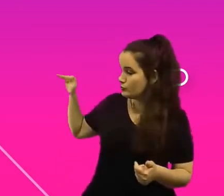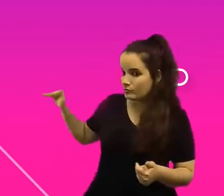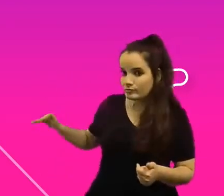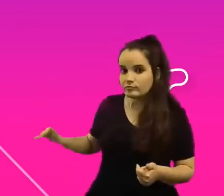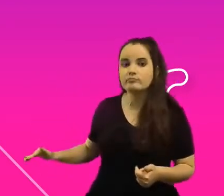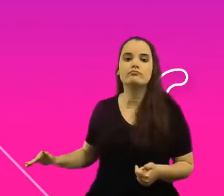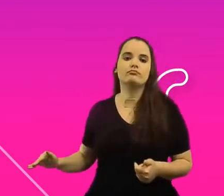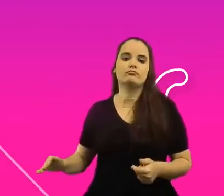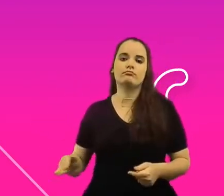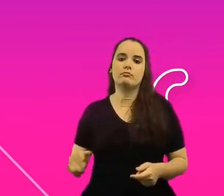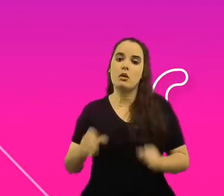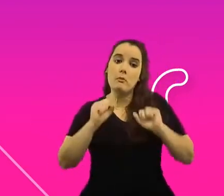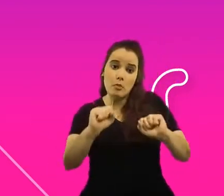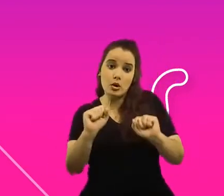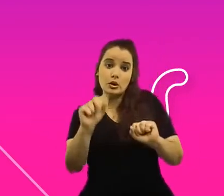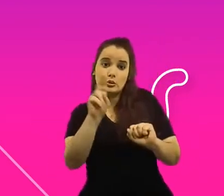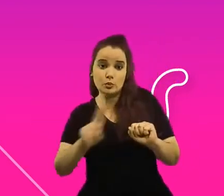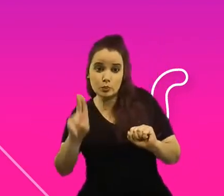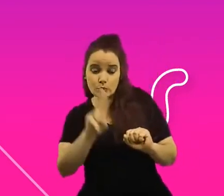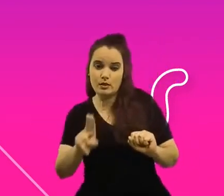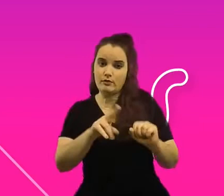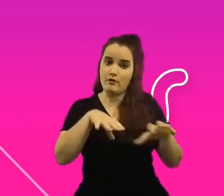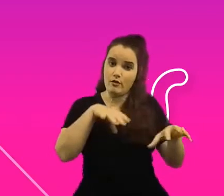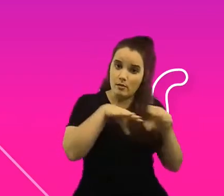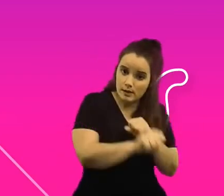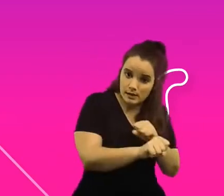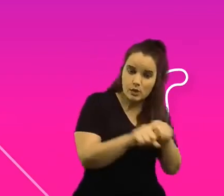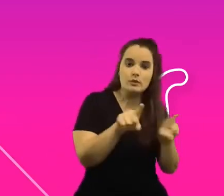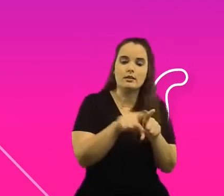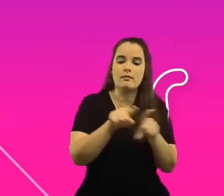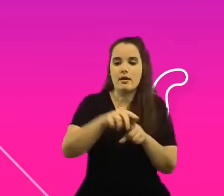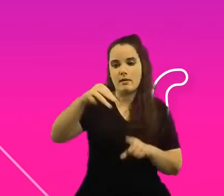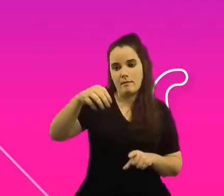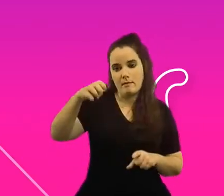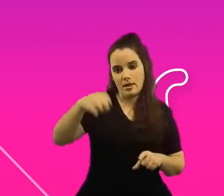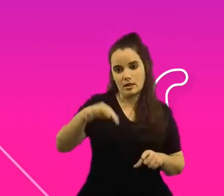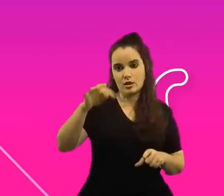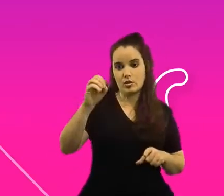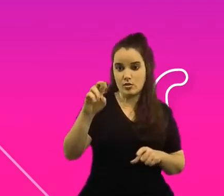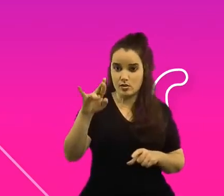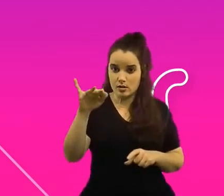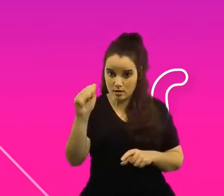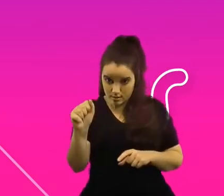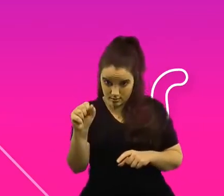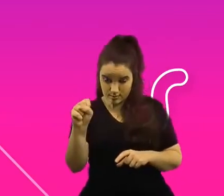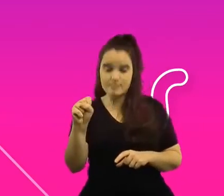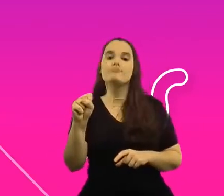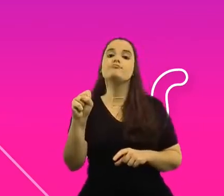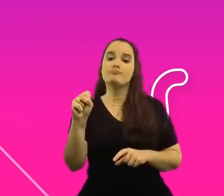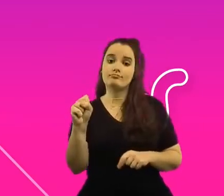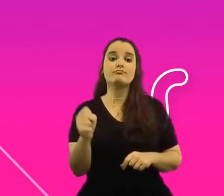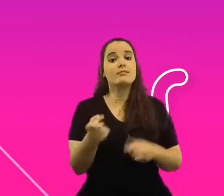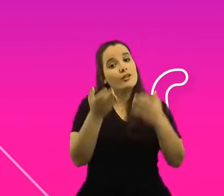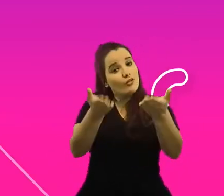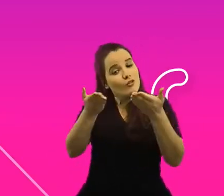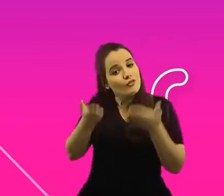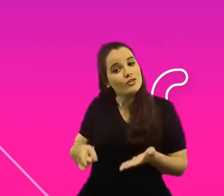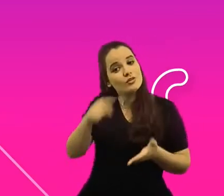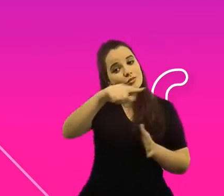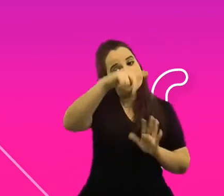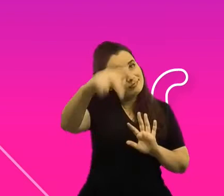mentorias que vão estar disponibilizadas, e um convite para vocês fazerem parte da nossa comunidade,